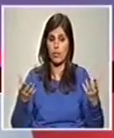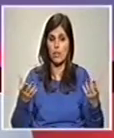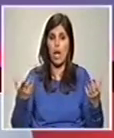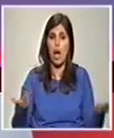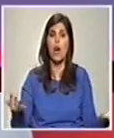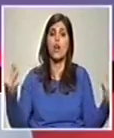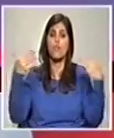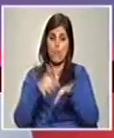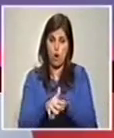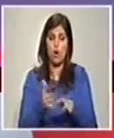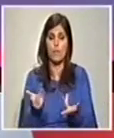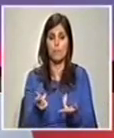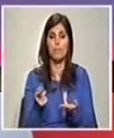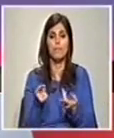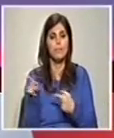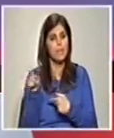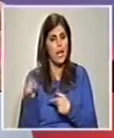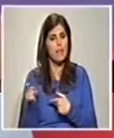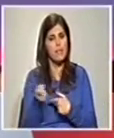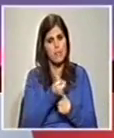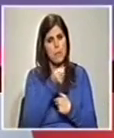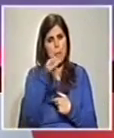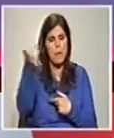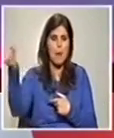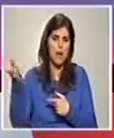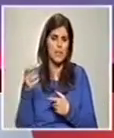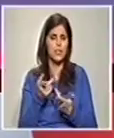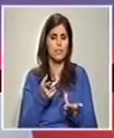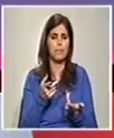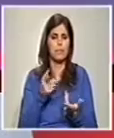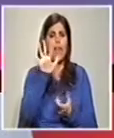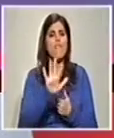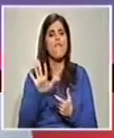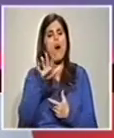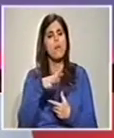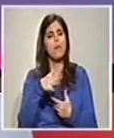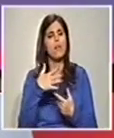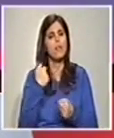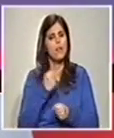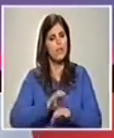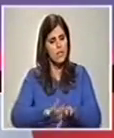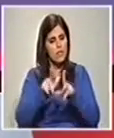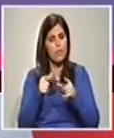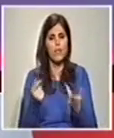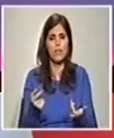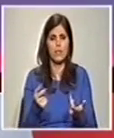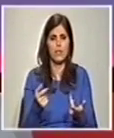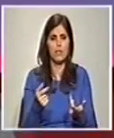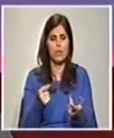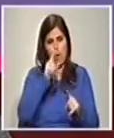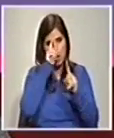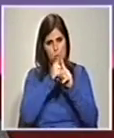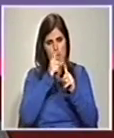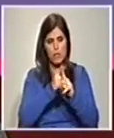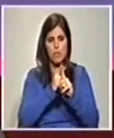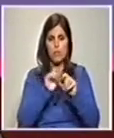convergir. Essas e mais outras vertentes na forma de atuar em bem social e para o bem